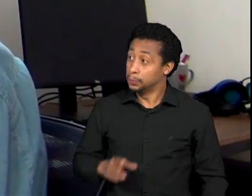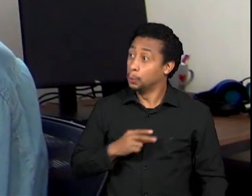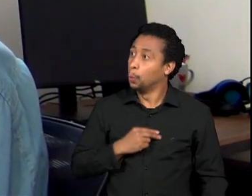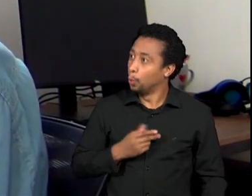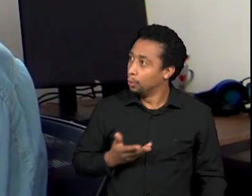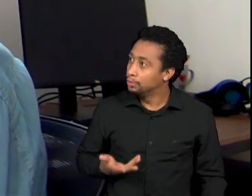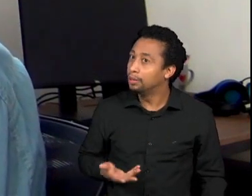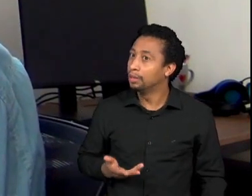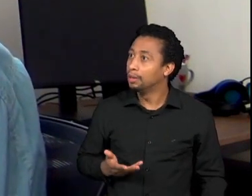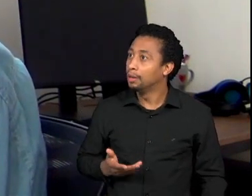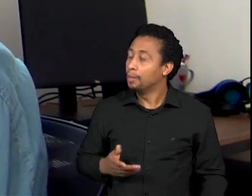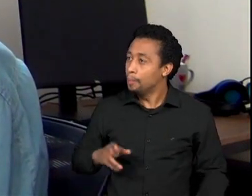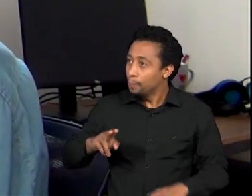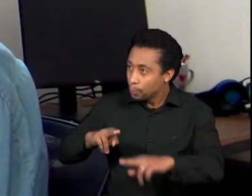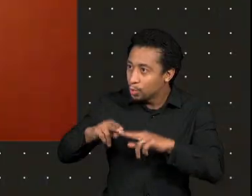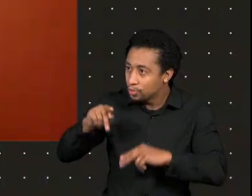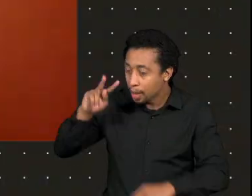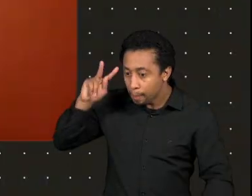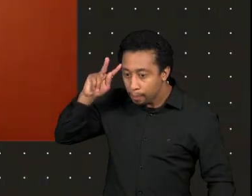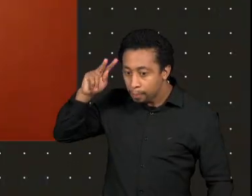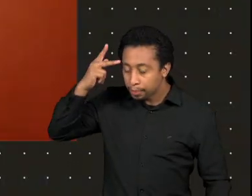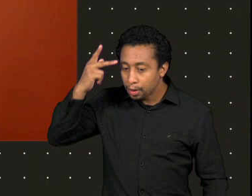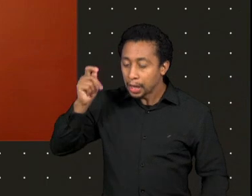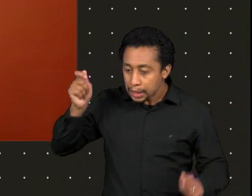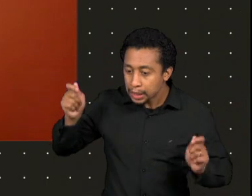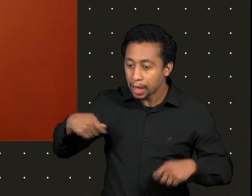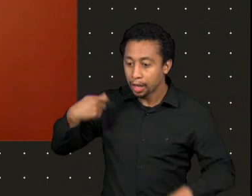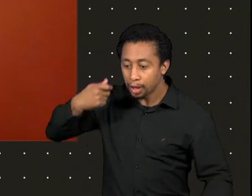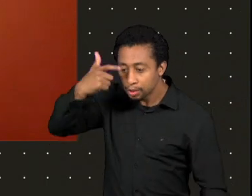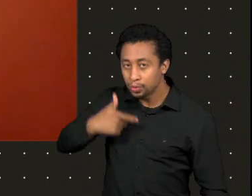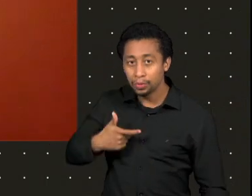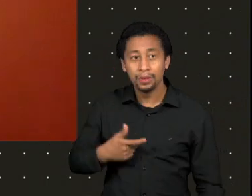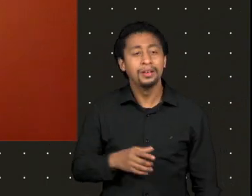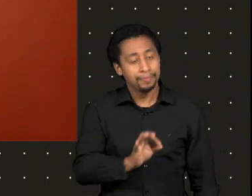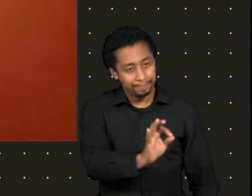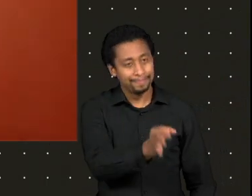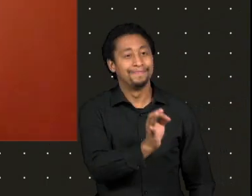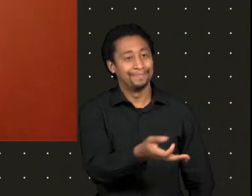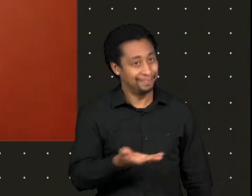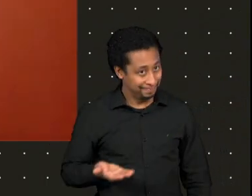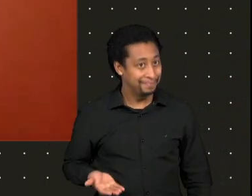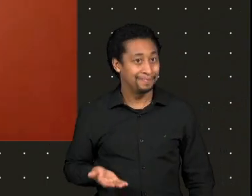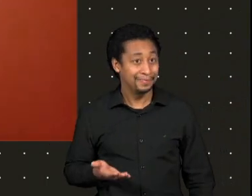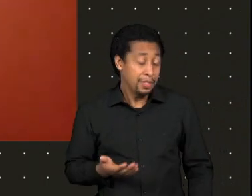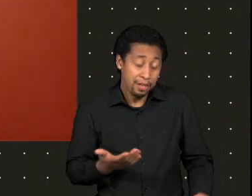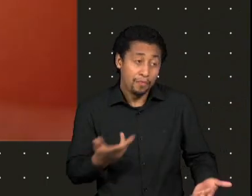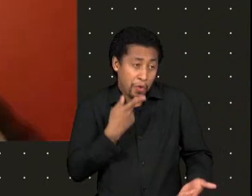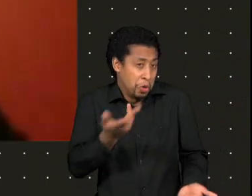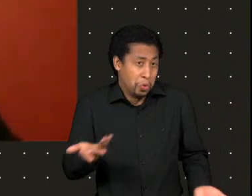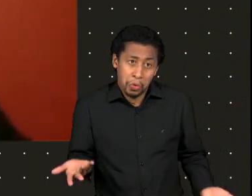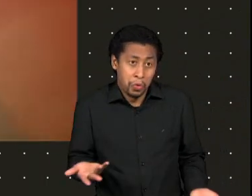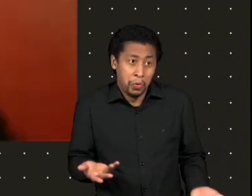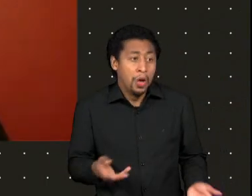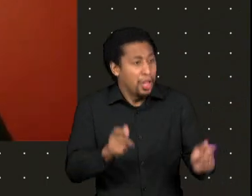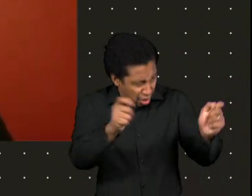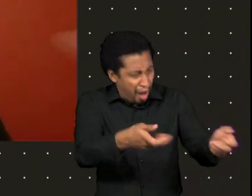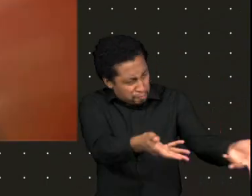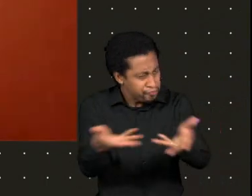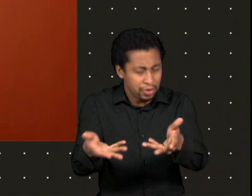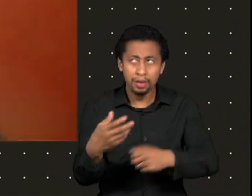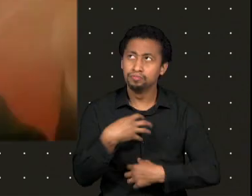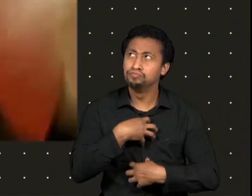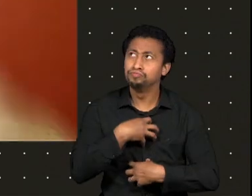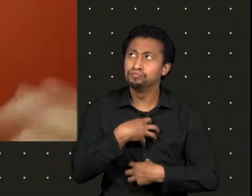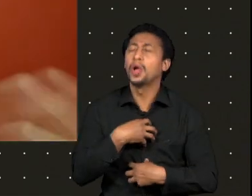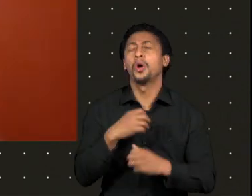Essa foi a chave. Essa foi a chave da porta. Então, seja você mesmo dentro daquele personagem,